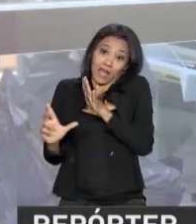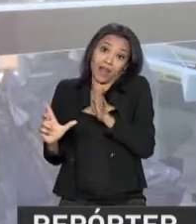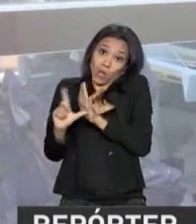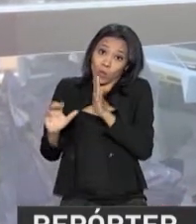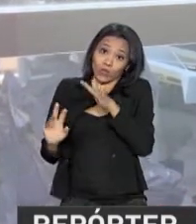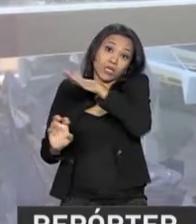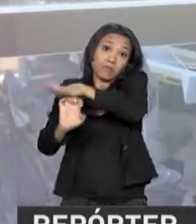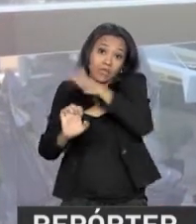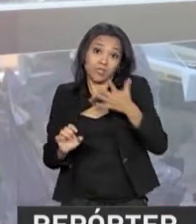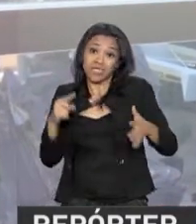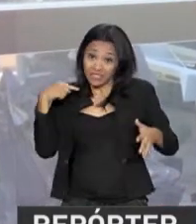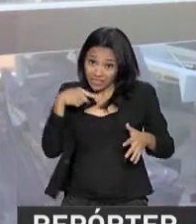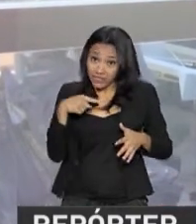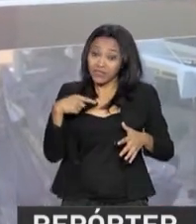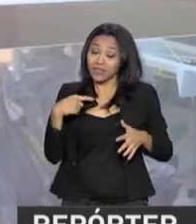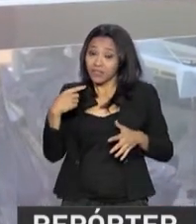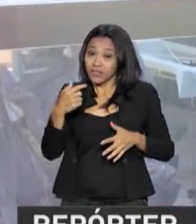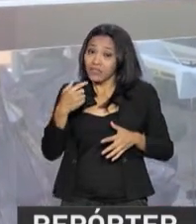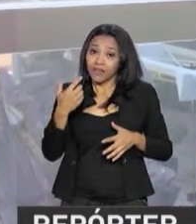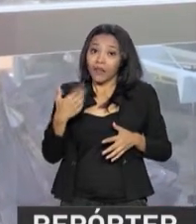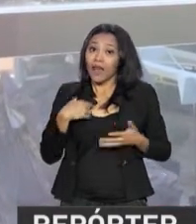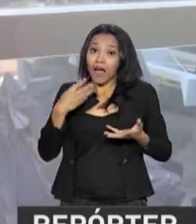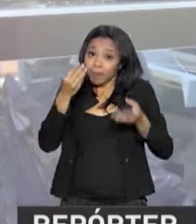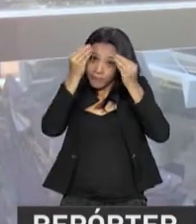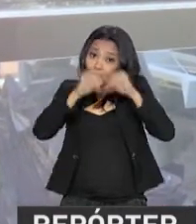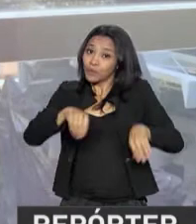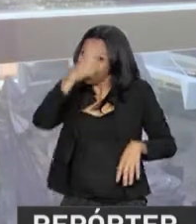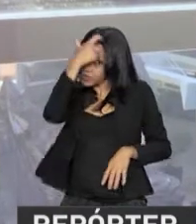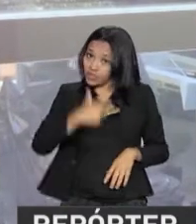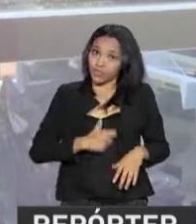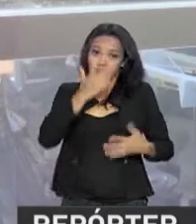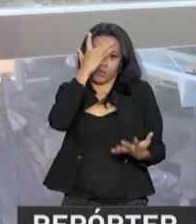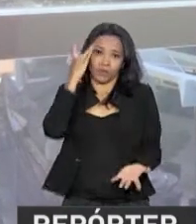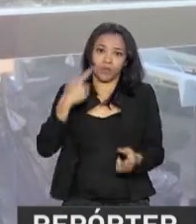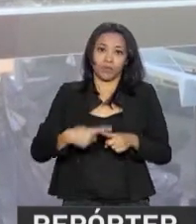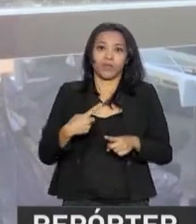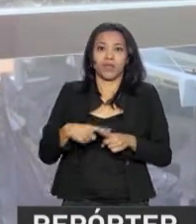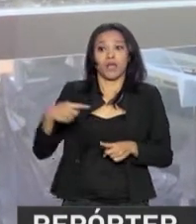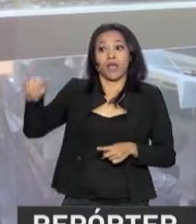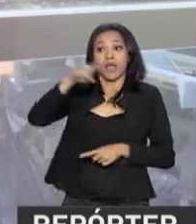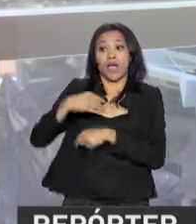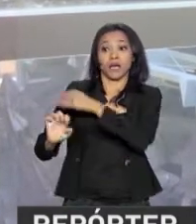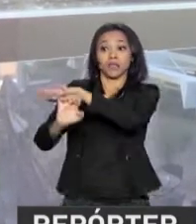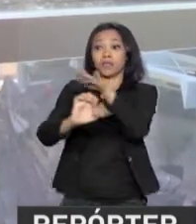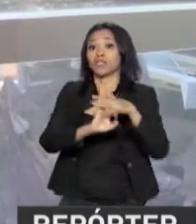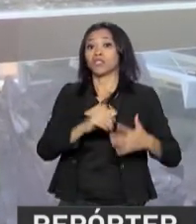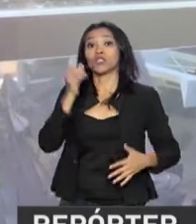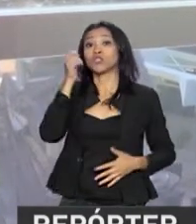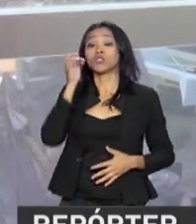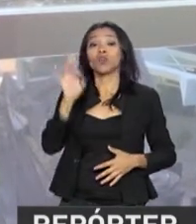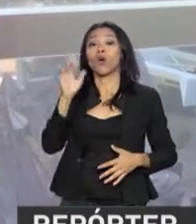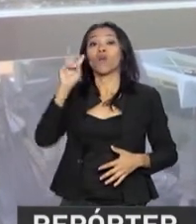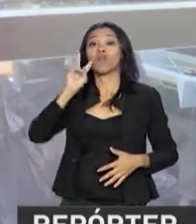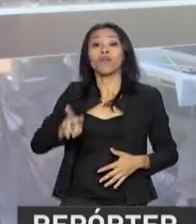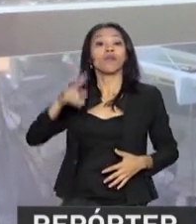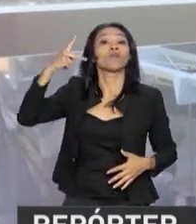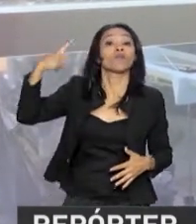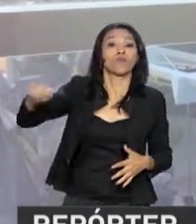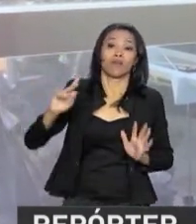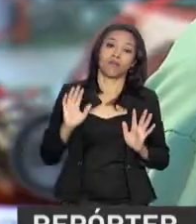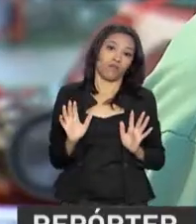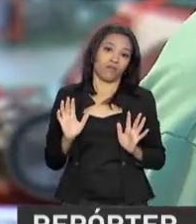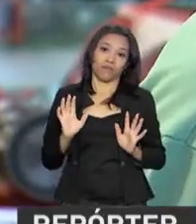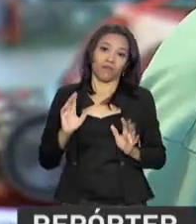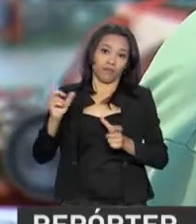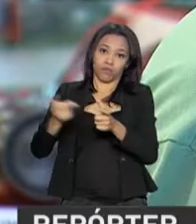acaba prejudicando uma visão completa desse consumidor, onde as empresas hoje elas conseguem enxergar apenas o lado da